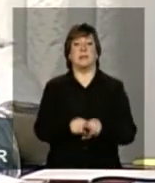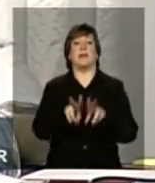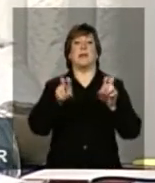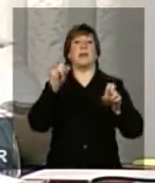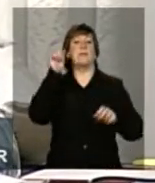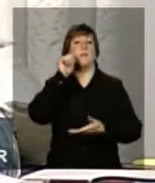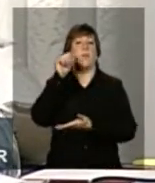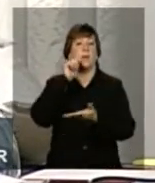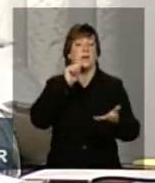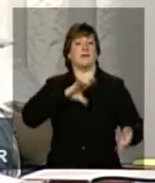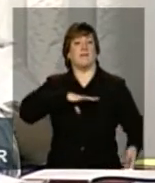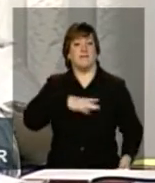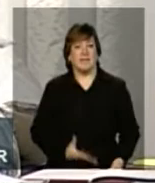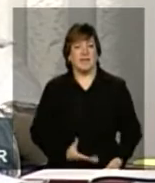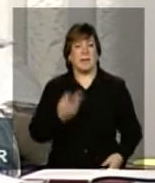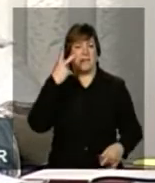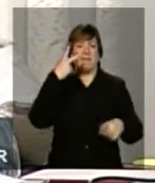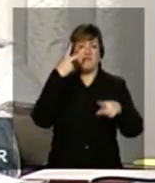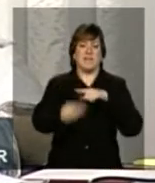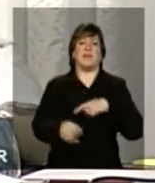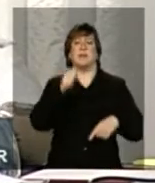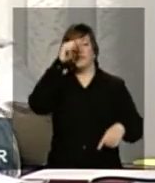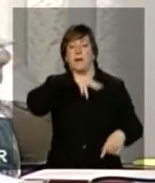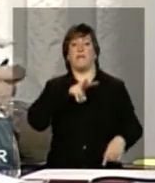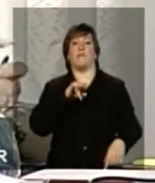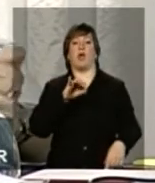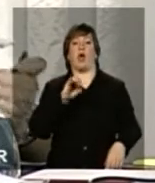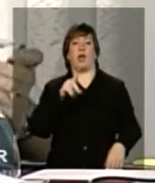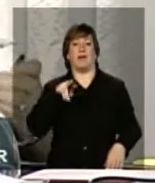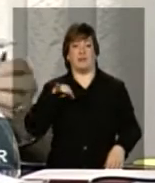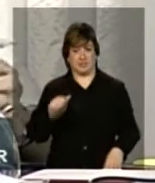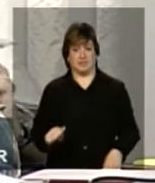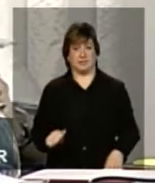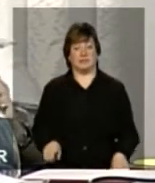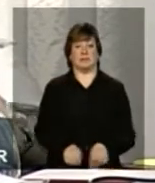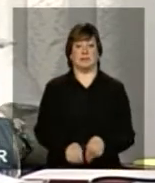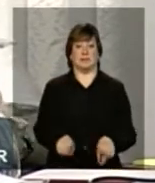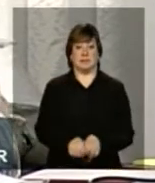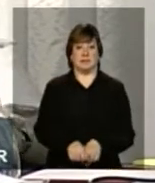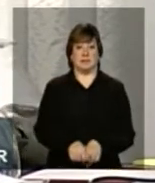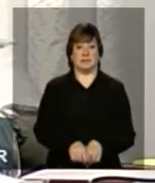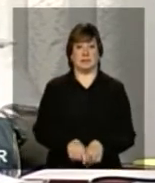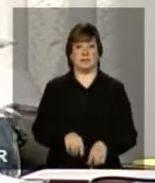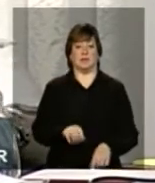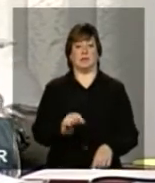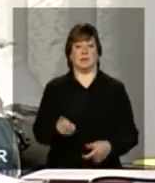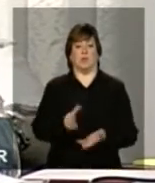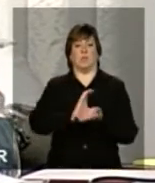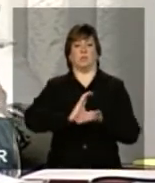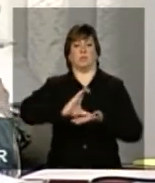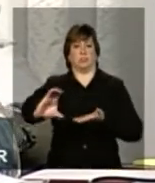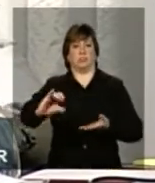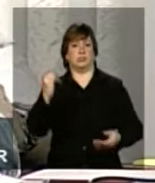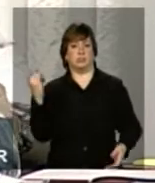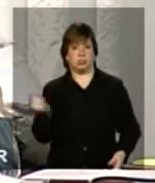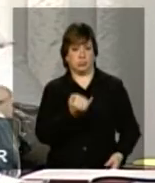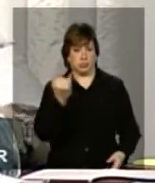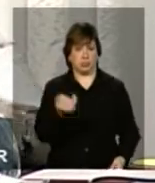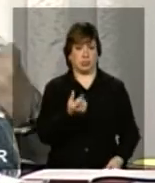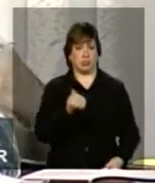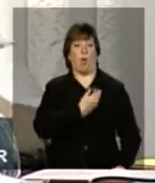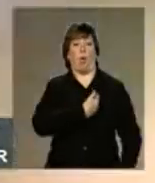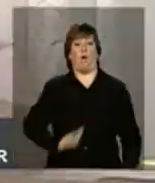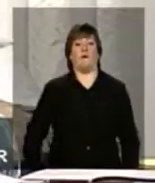mulheres no enfrentamento à violência e um aporte substancioso de recursos que o governo do